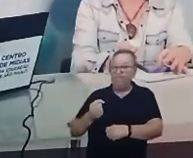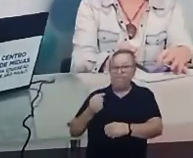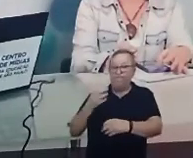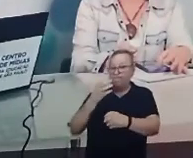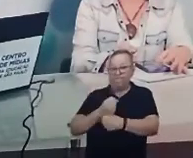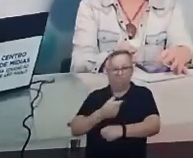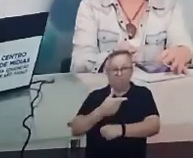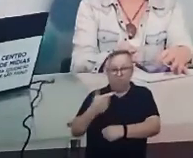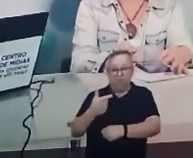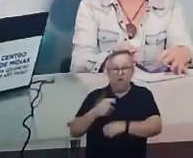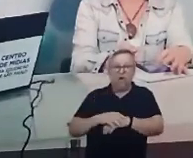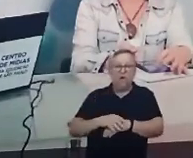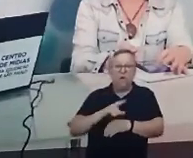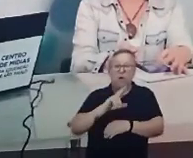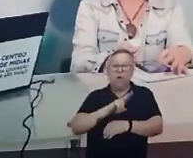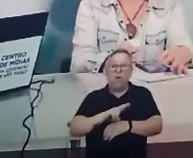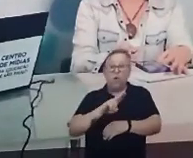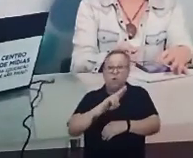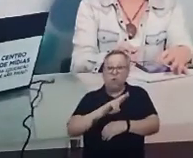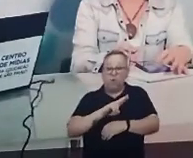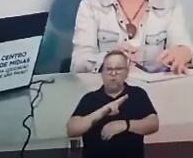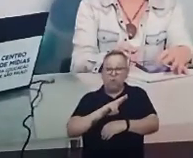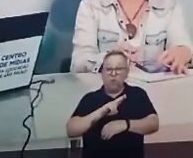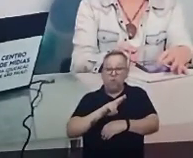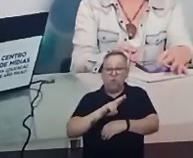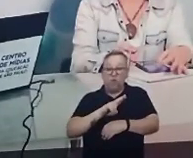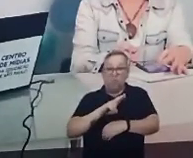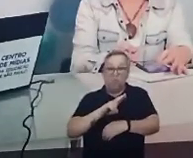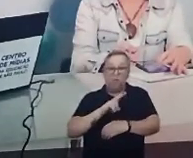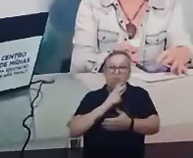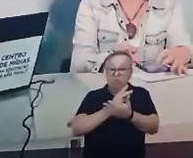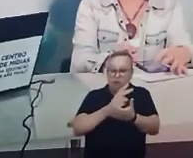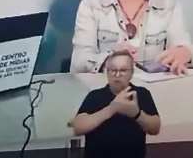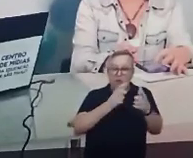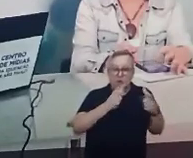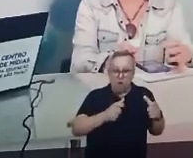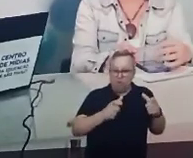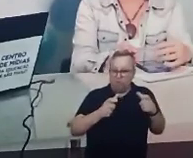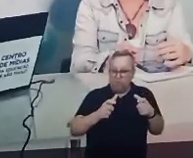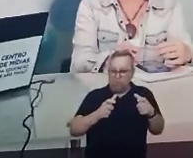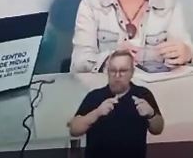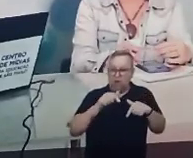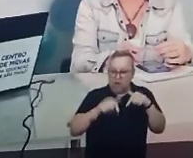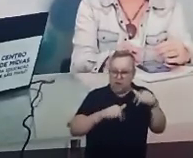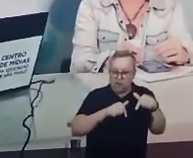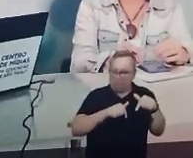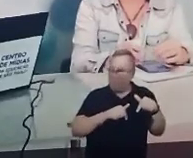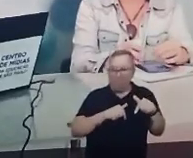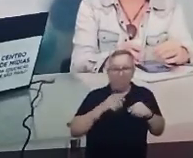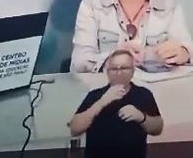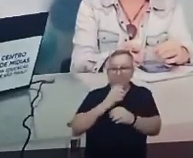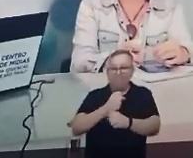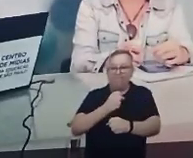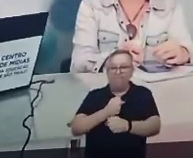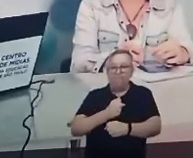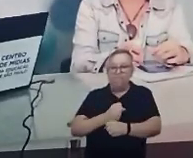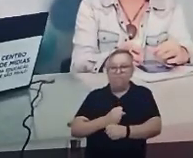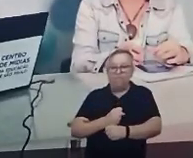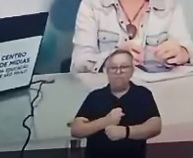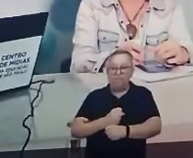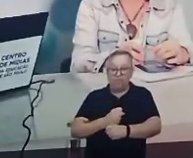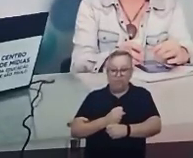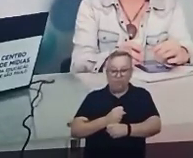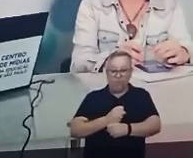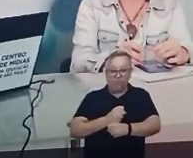pontuar. Se o eventual não foi no mesmo campo de atuação, também não pontua dentro